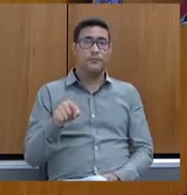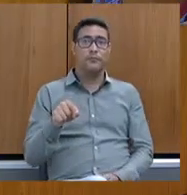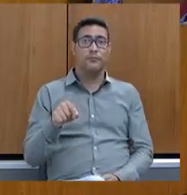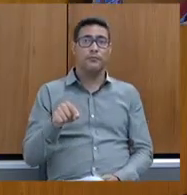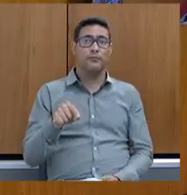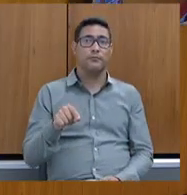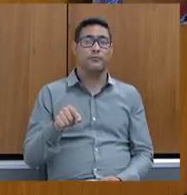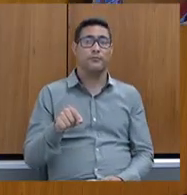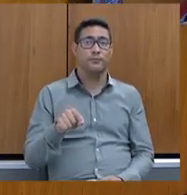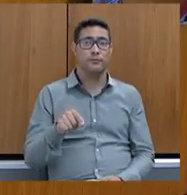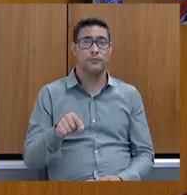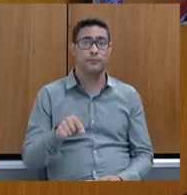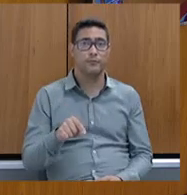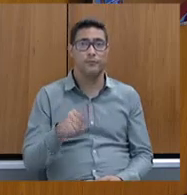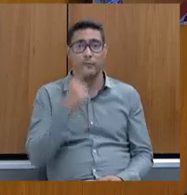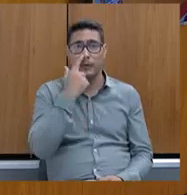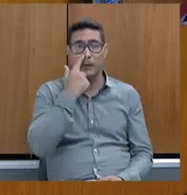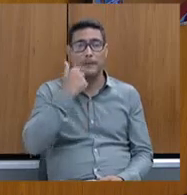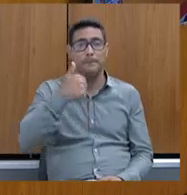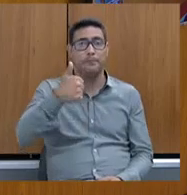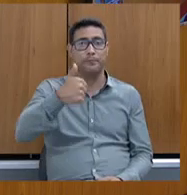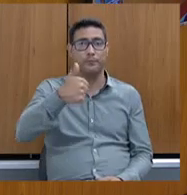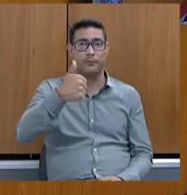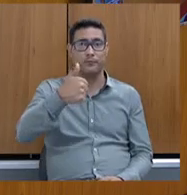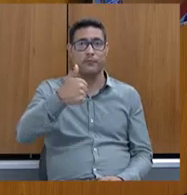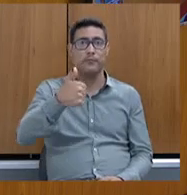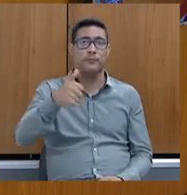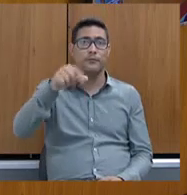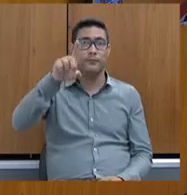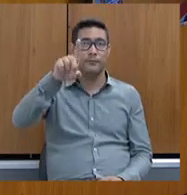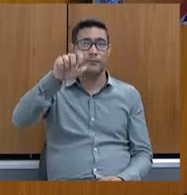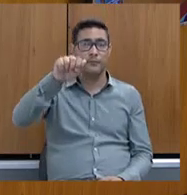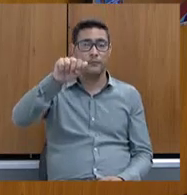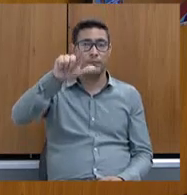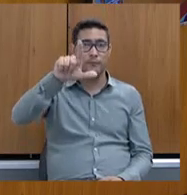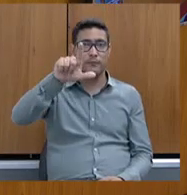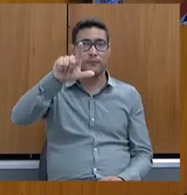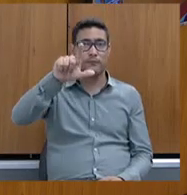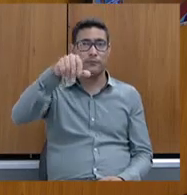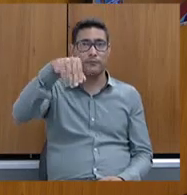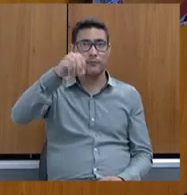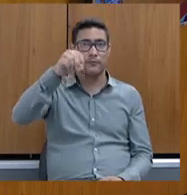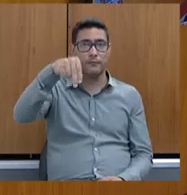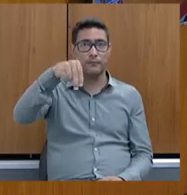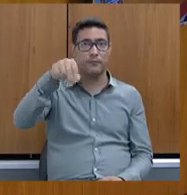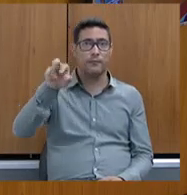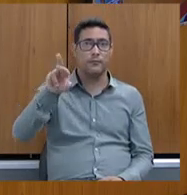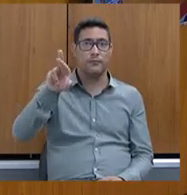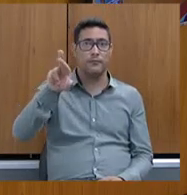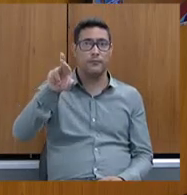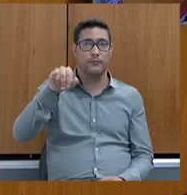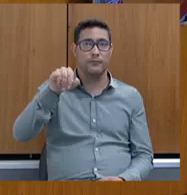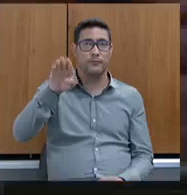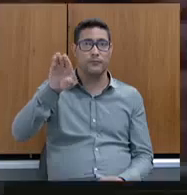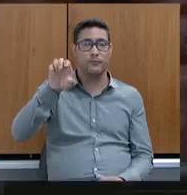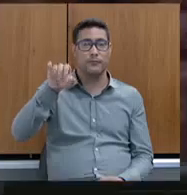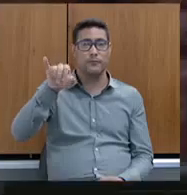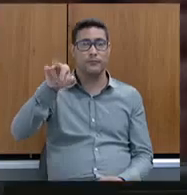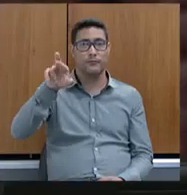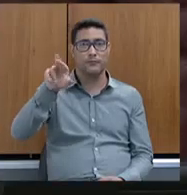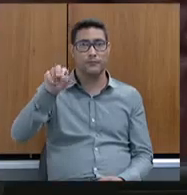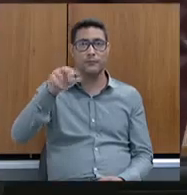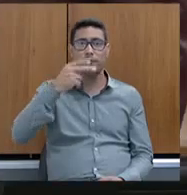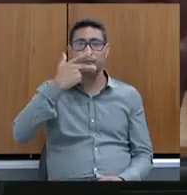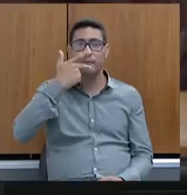eu gostaria de consultar primeiramente se o deputado Dalmo Ribeiro deseja fazer o uso da palavra neste